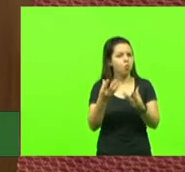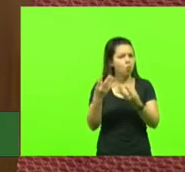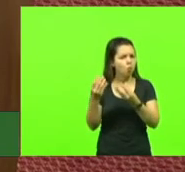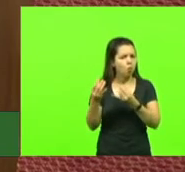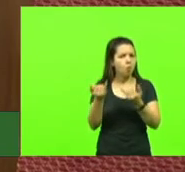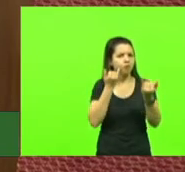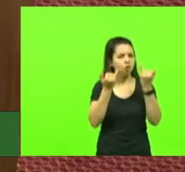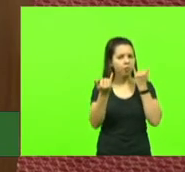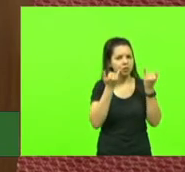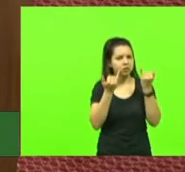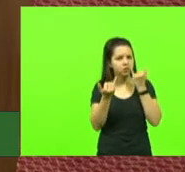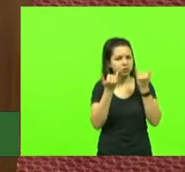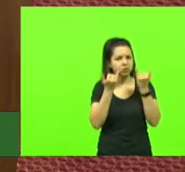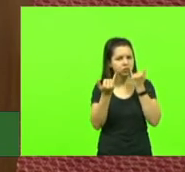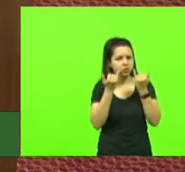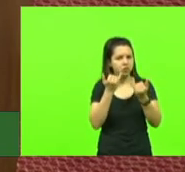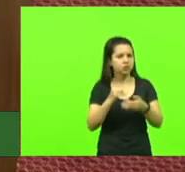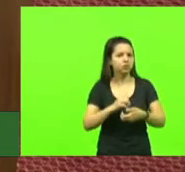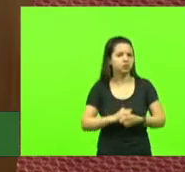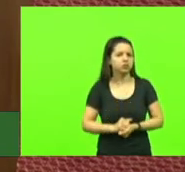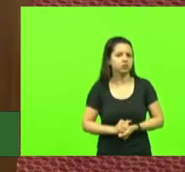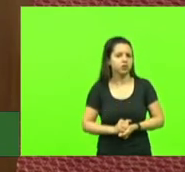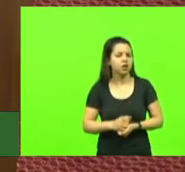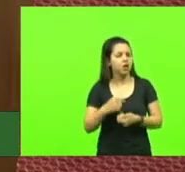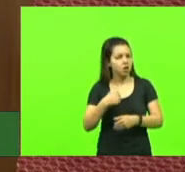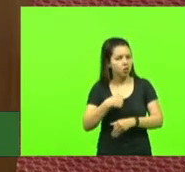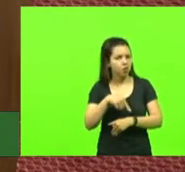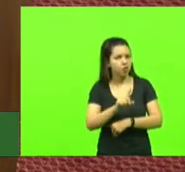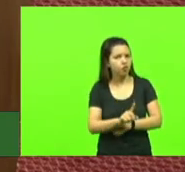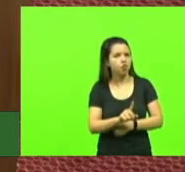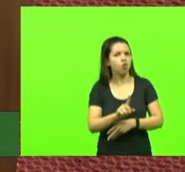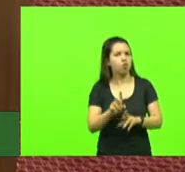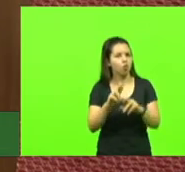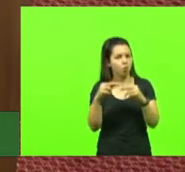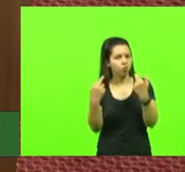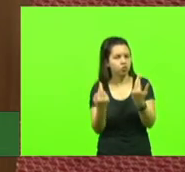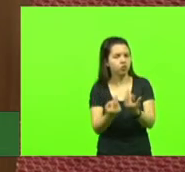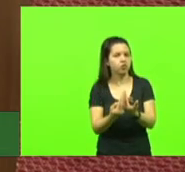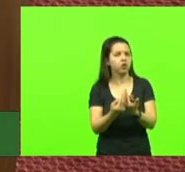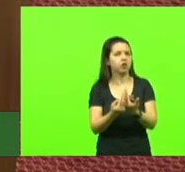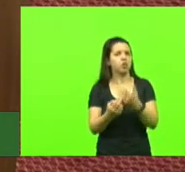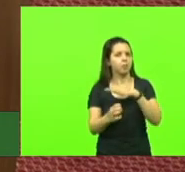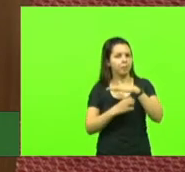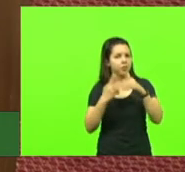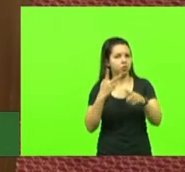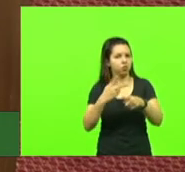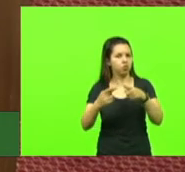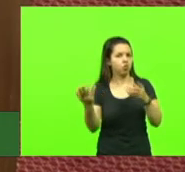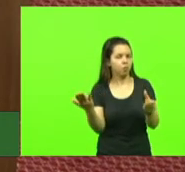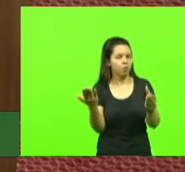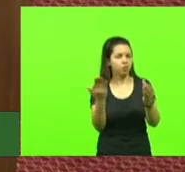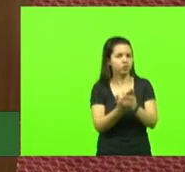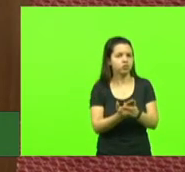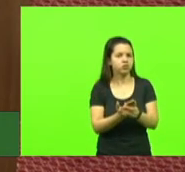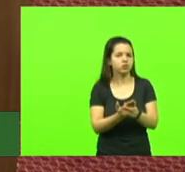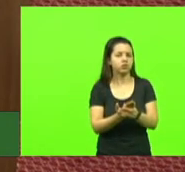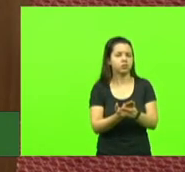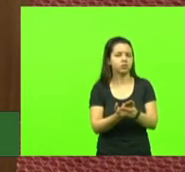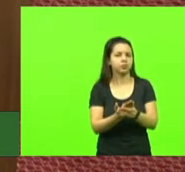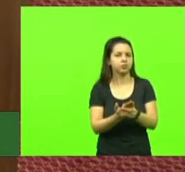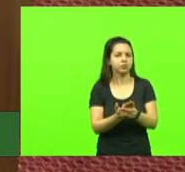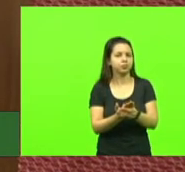informação. Vou me reunir com a empresa que ganhou o processo aqui de